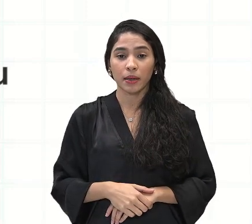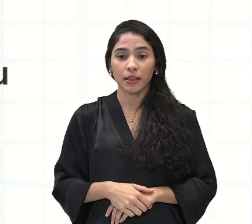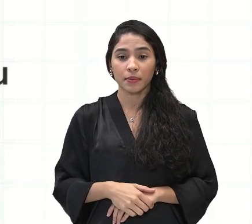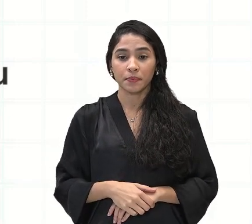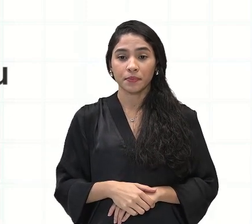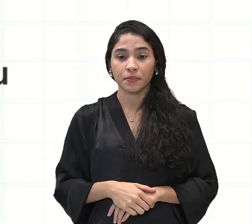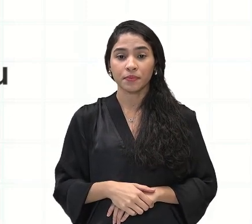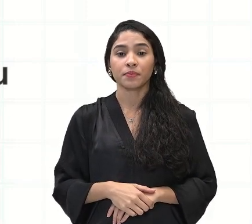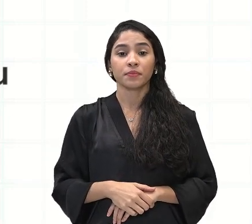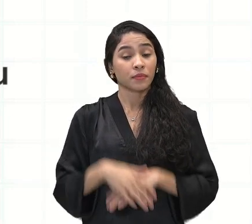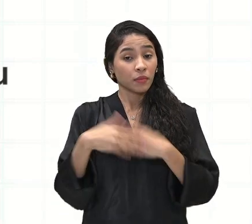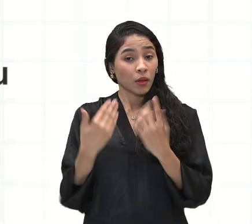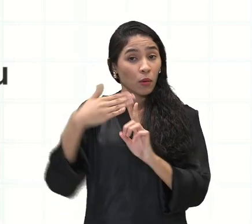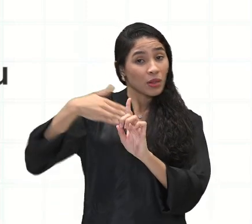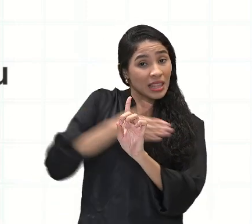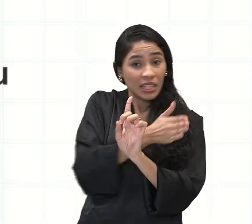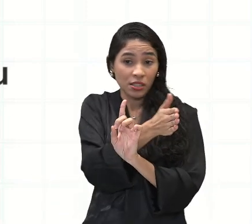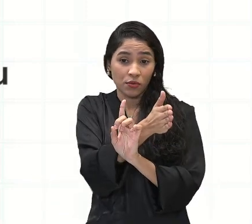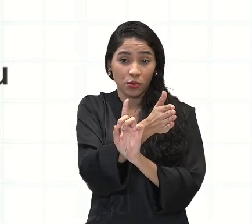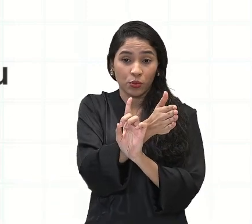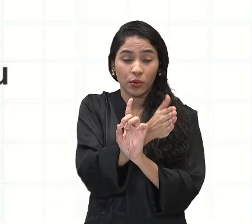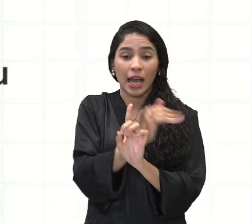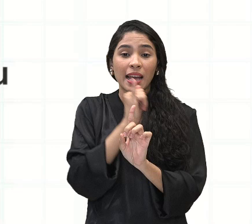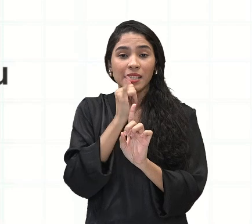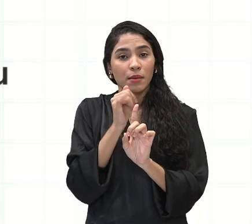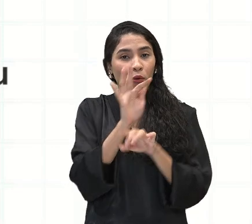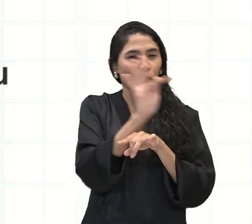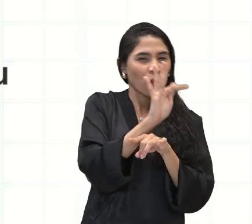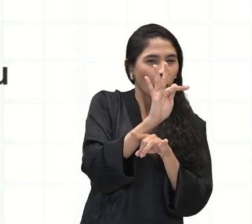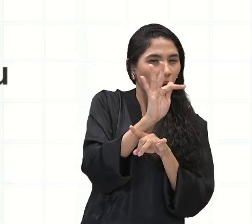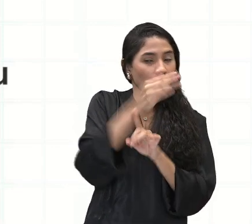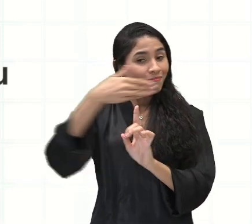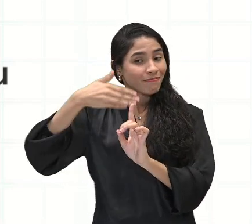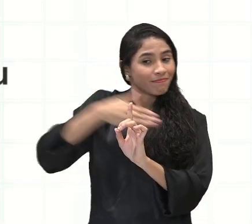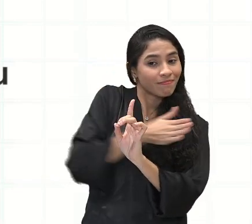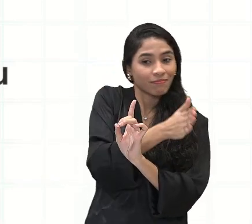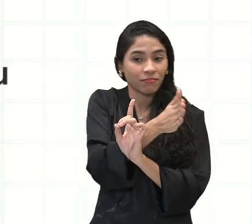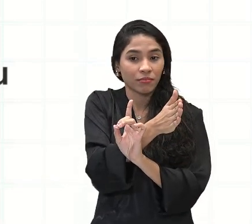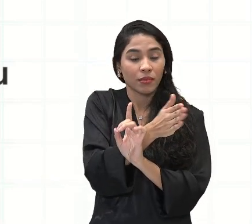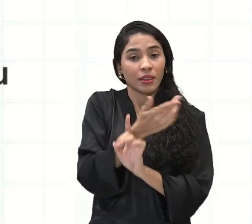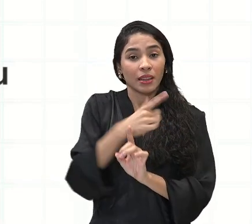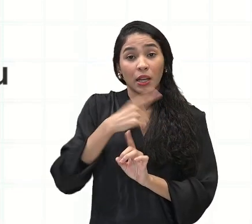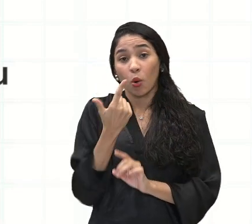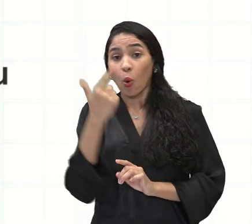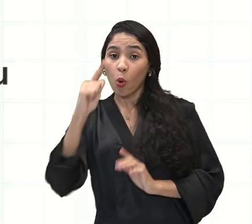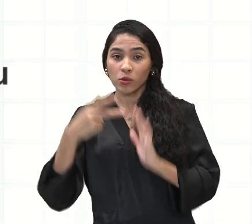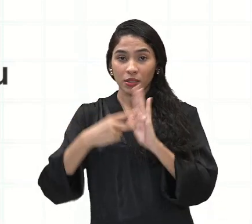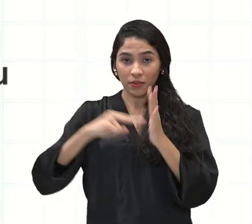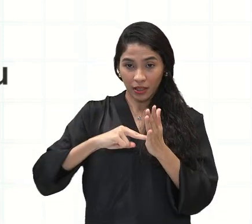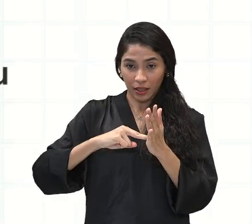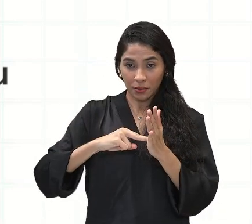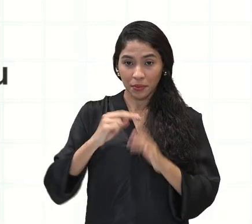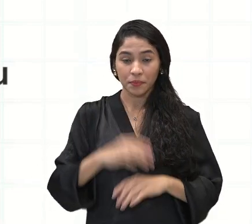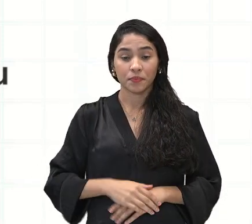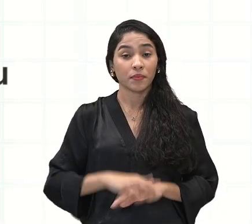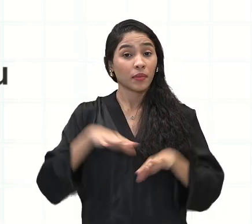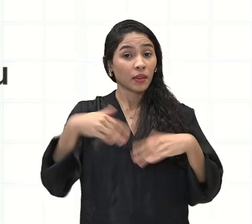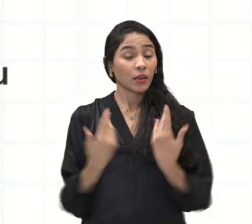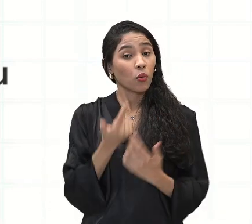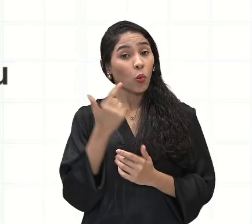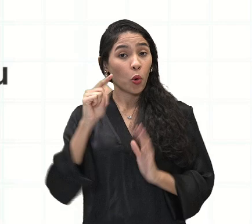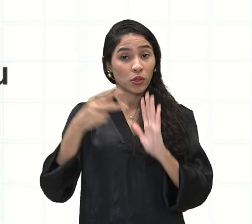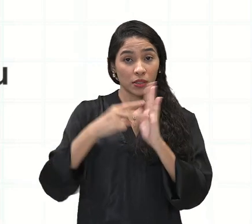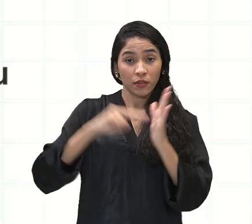um desvio desse sentido que eu costumo utilizar, por isso que é o convencional, aquele que a gente utiliza todos os dias. E esse desvio faz com que eu